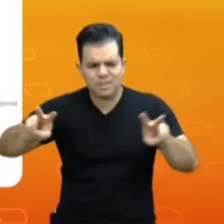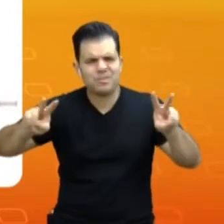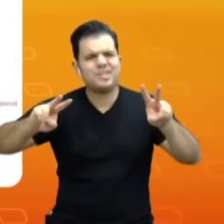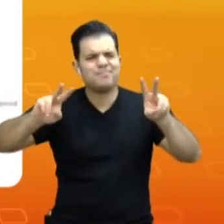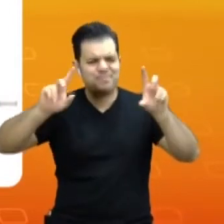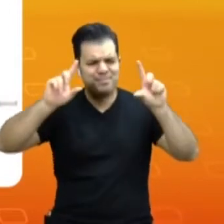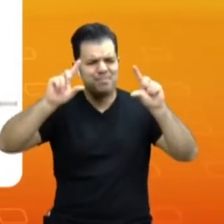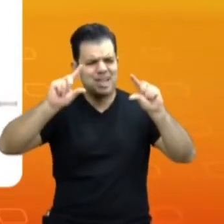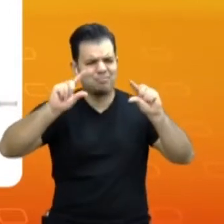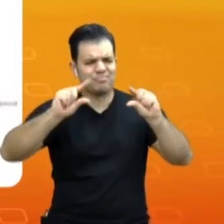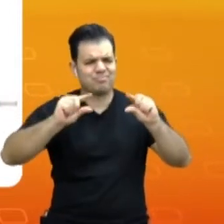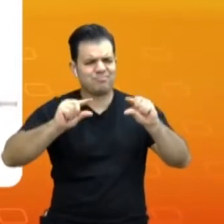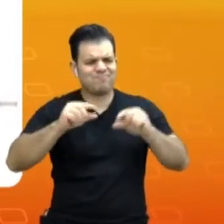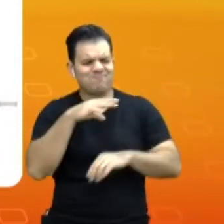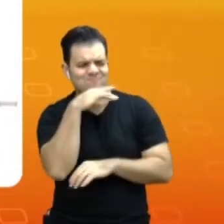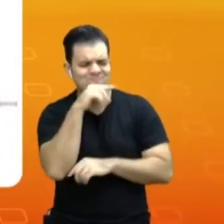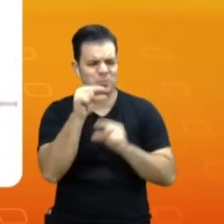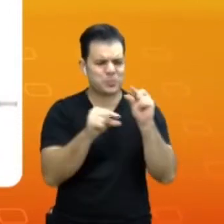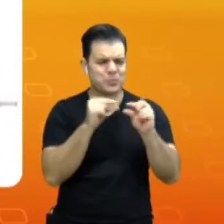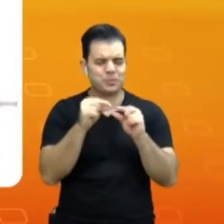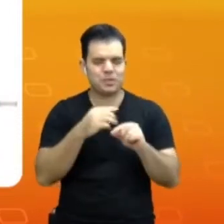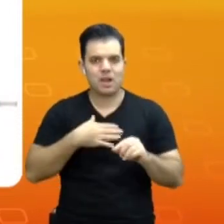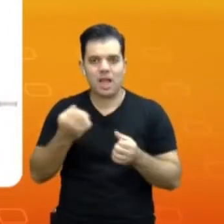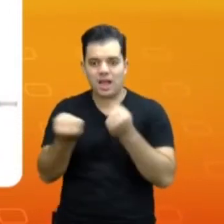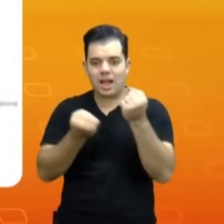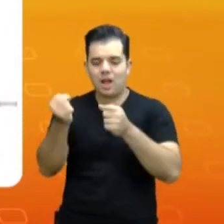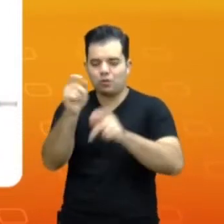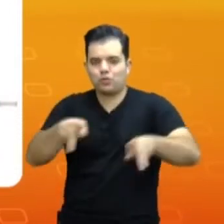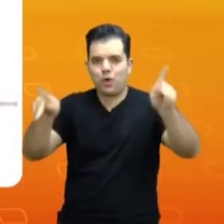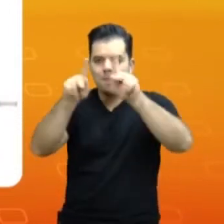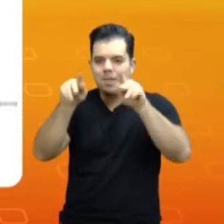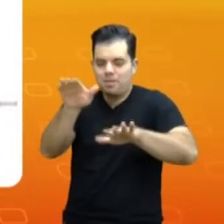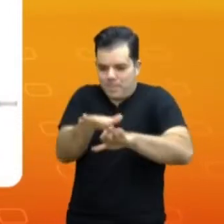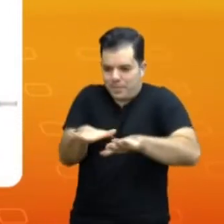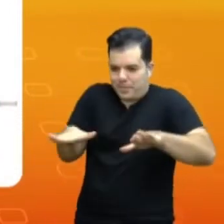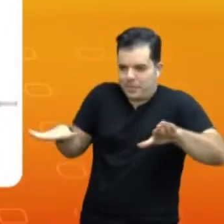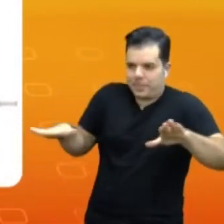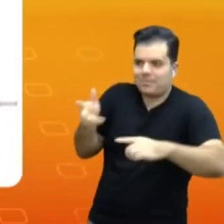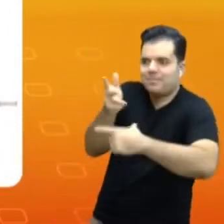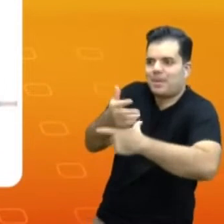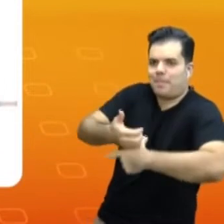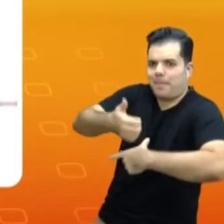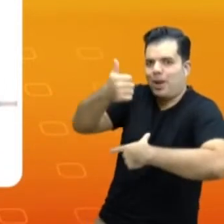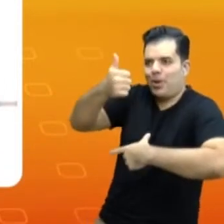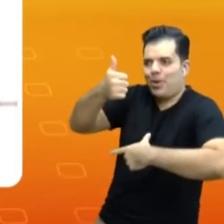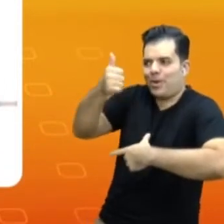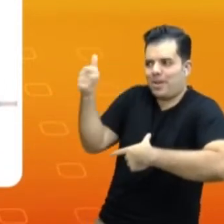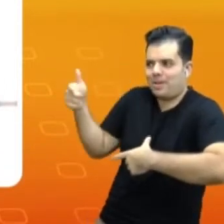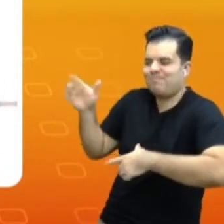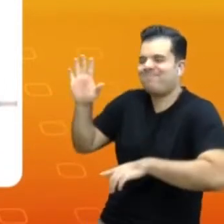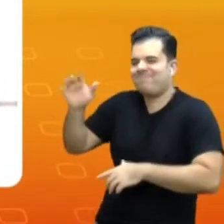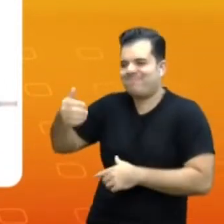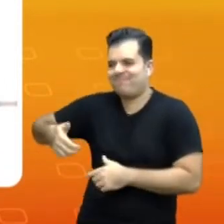o estacionamento que a gente gostaria, mas certamente a Fuji TV,